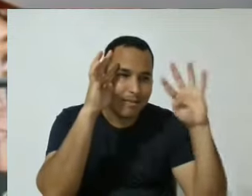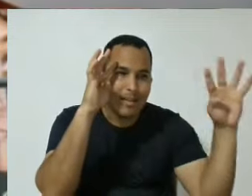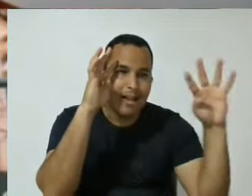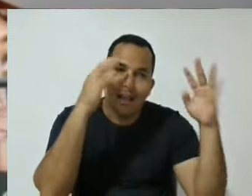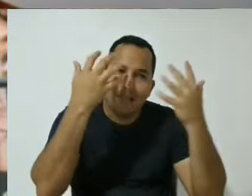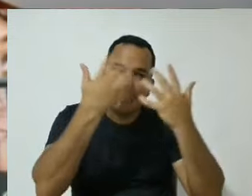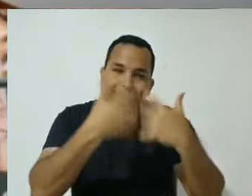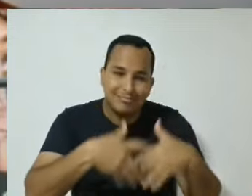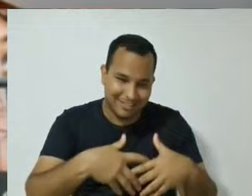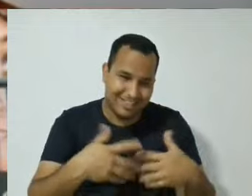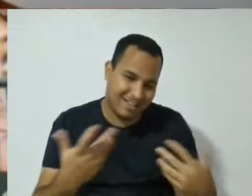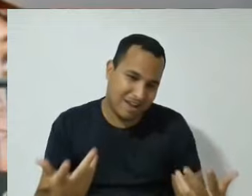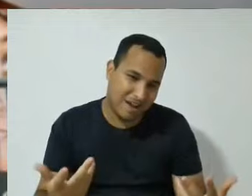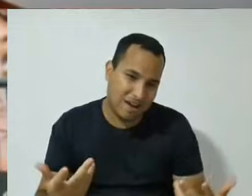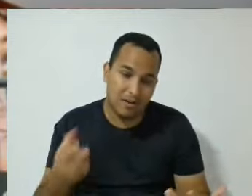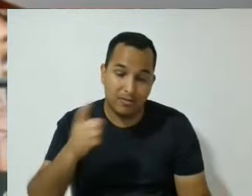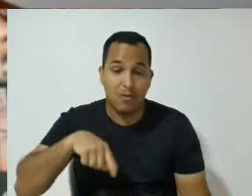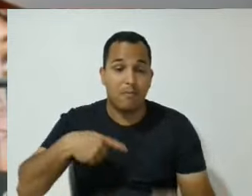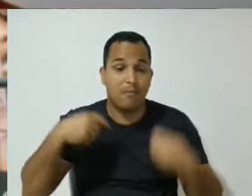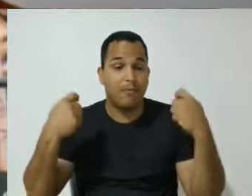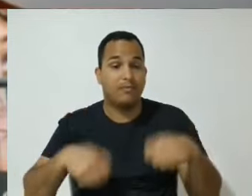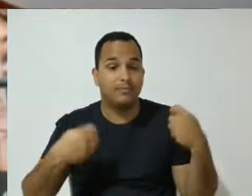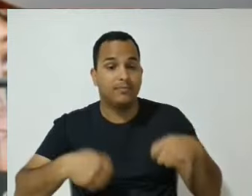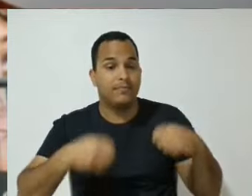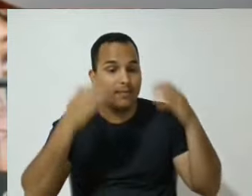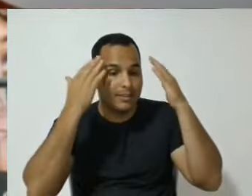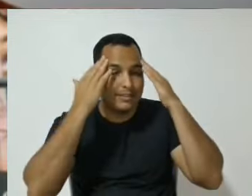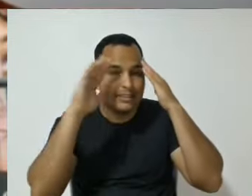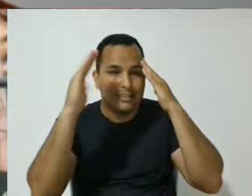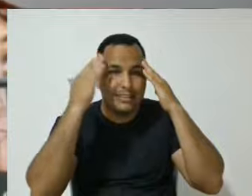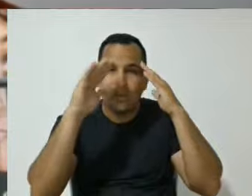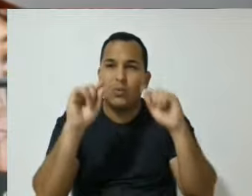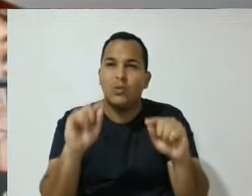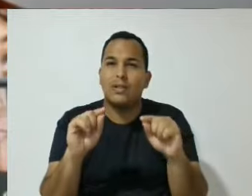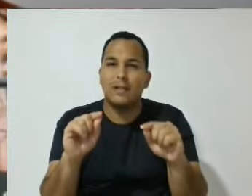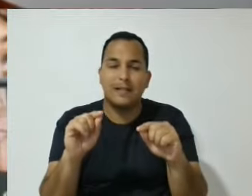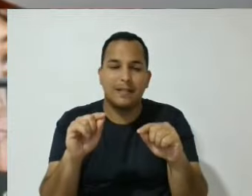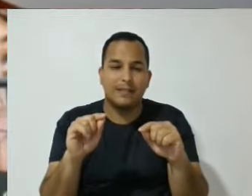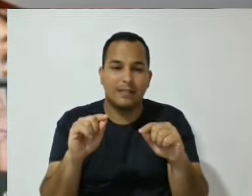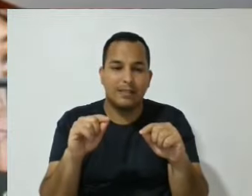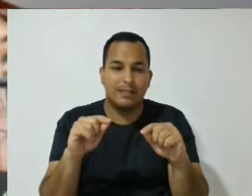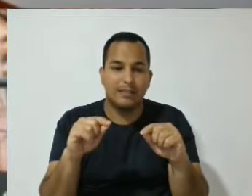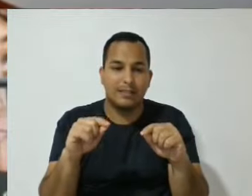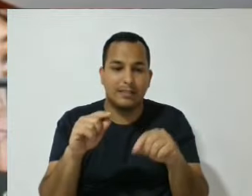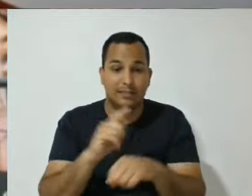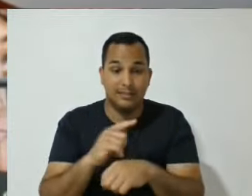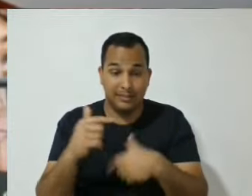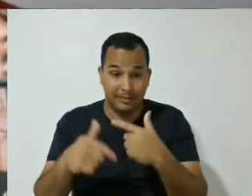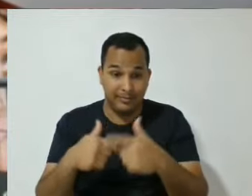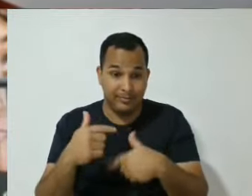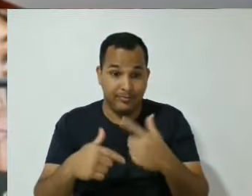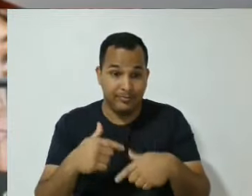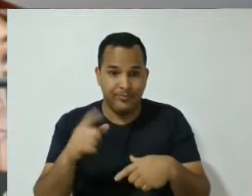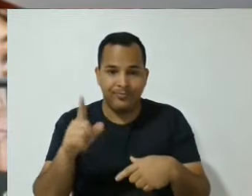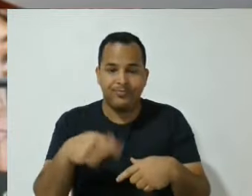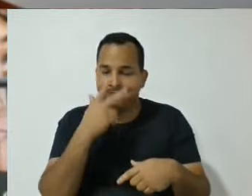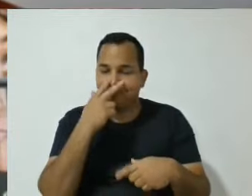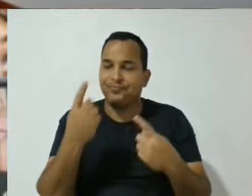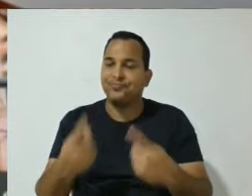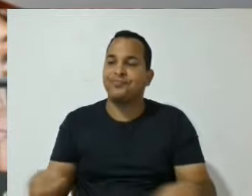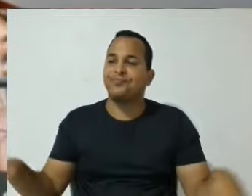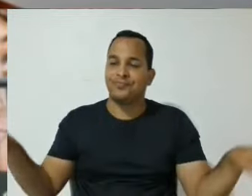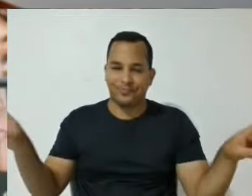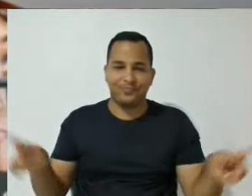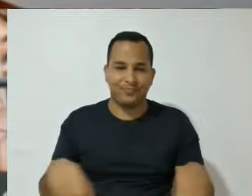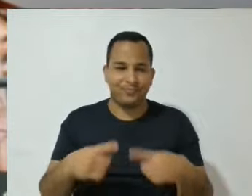entender, para trabalhar em uníssono, né? Eu acho que o centro cultural, gerir um centro cultural é como uma orquestra, né?